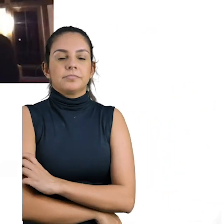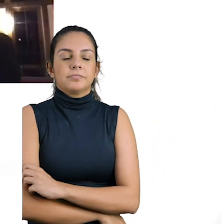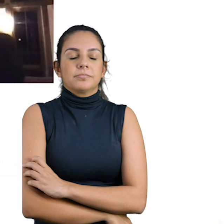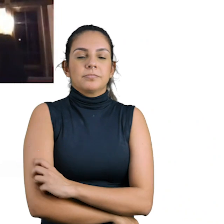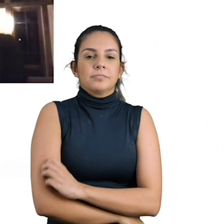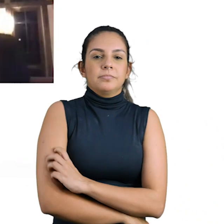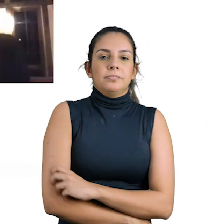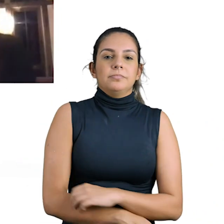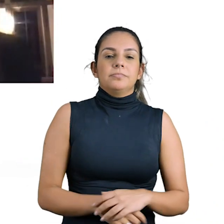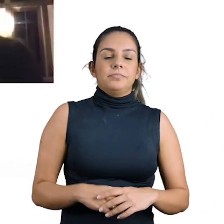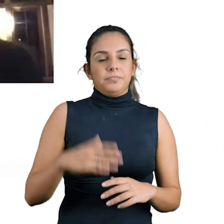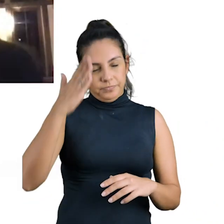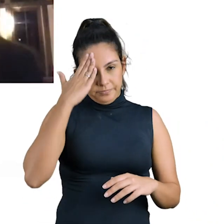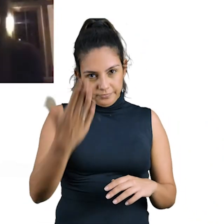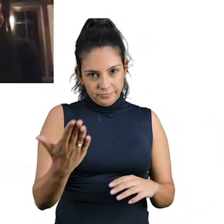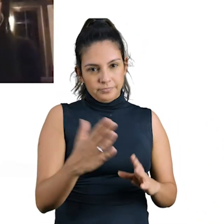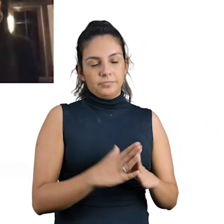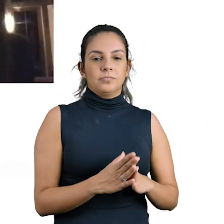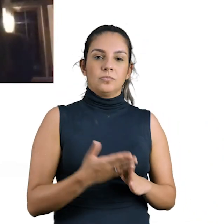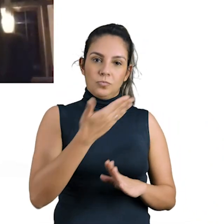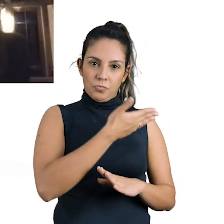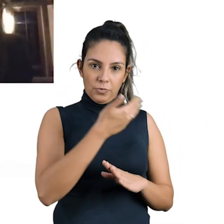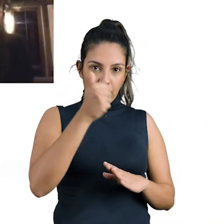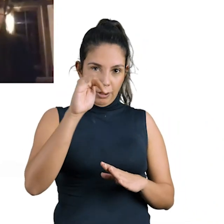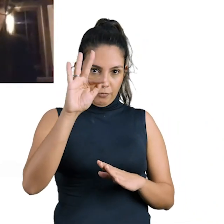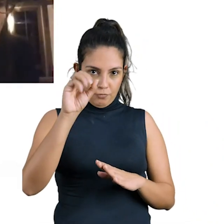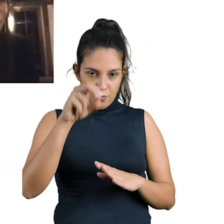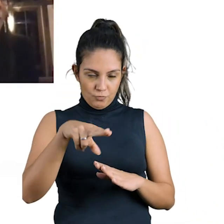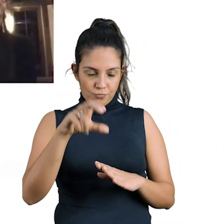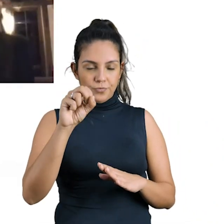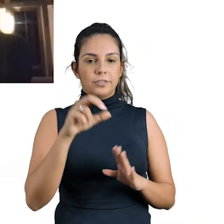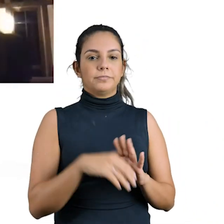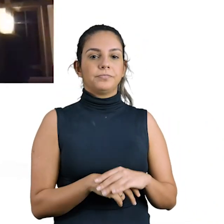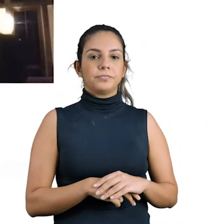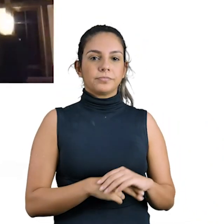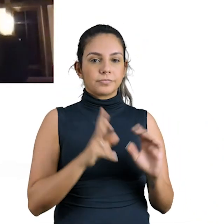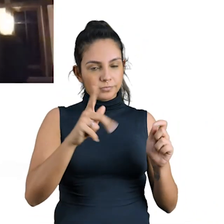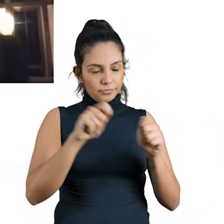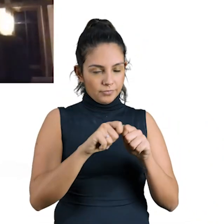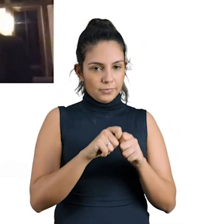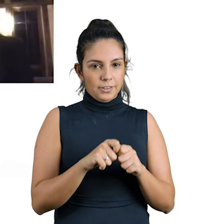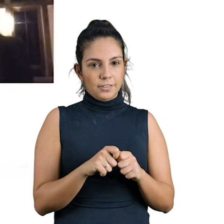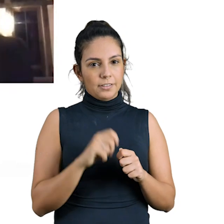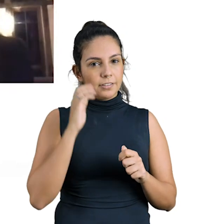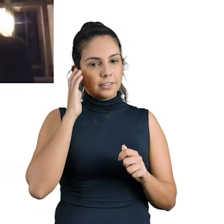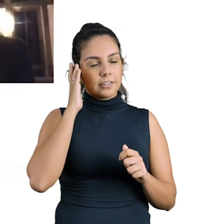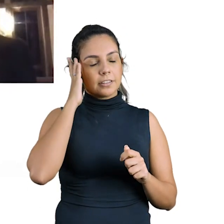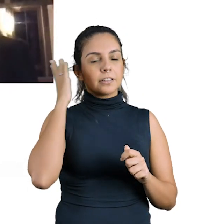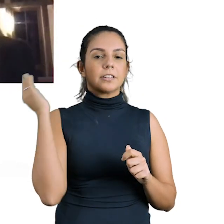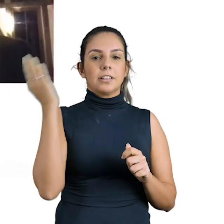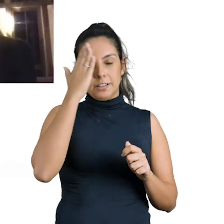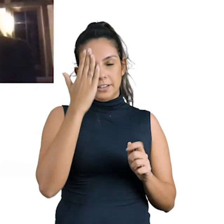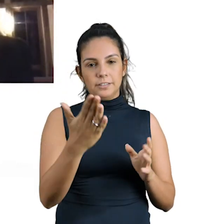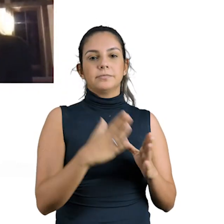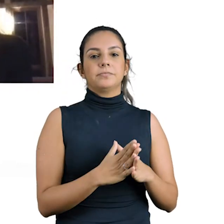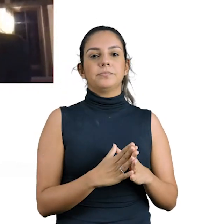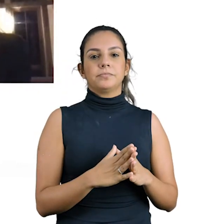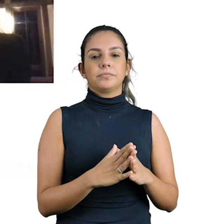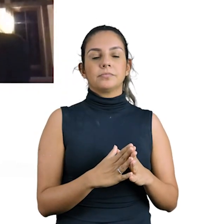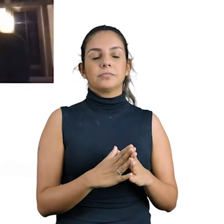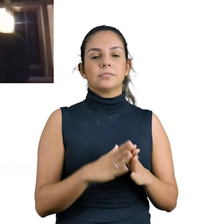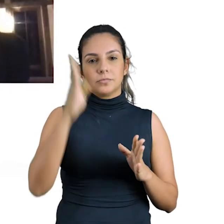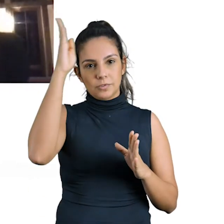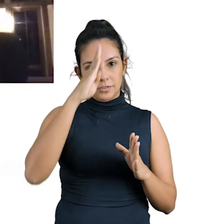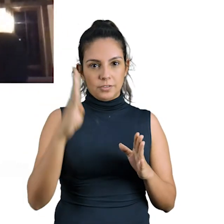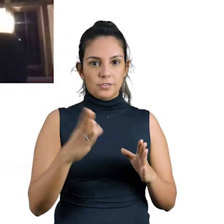Eu queria agradecer o Afonso. Acho que eu sempre faço isso, mas quero terminar agradecendo. Eu acho que